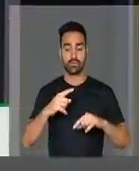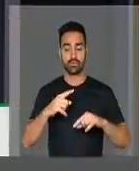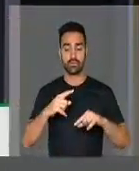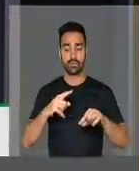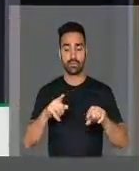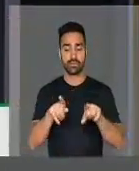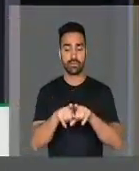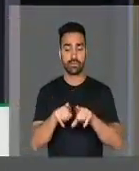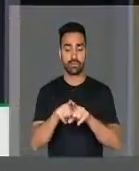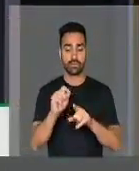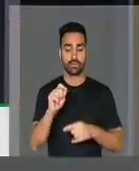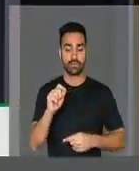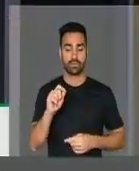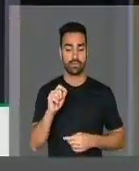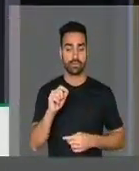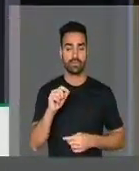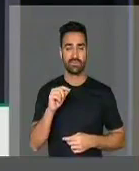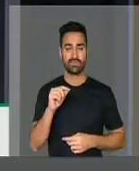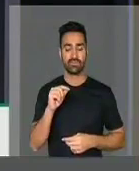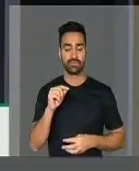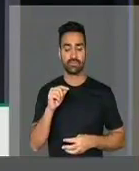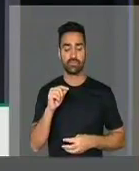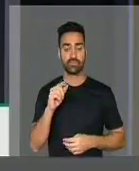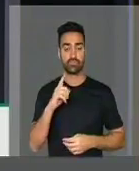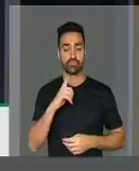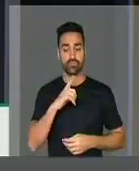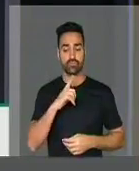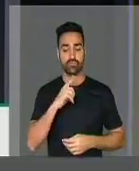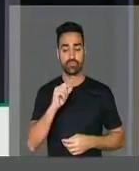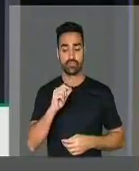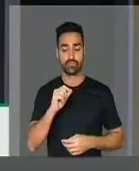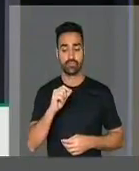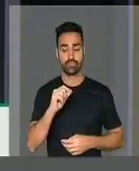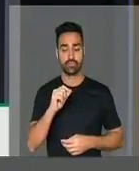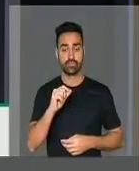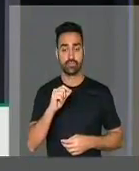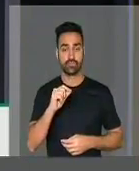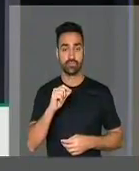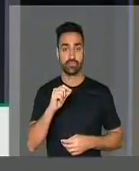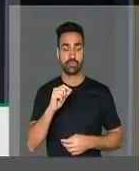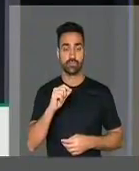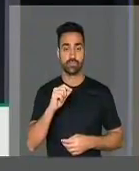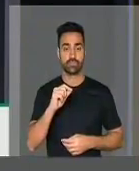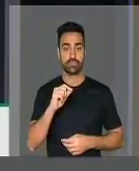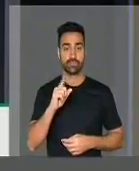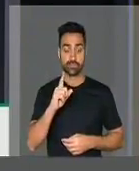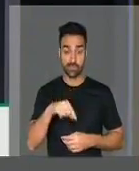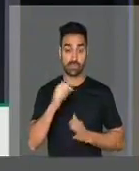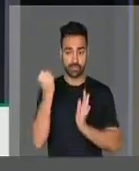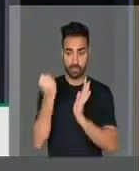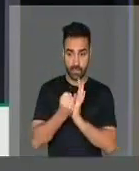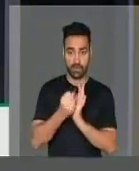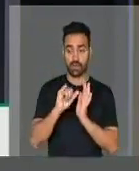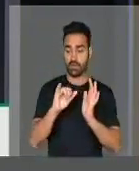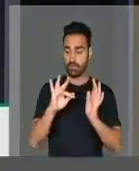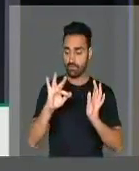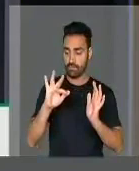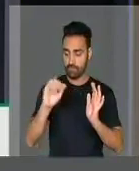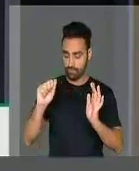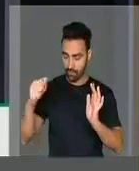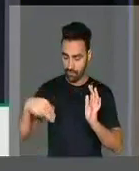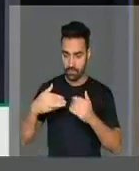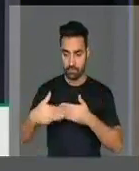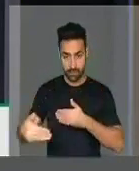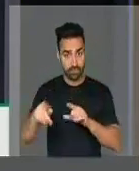aspas, porque o termo correto tecnicamente é registrado pelo IPHAN e, quiçá, em